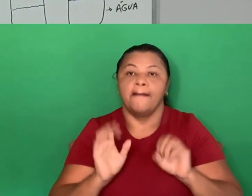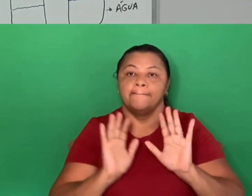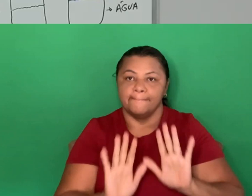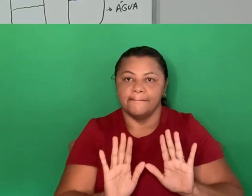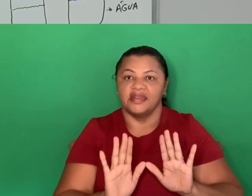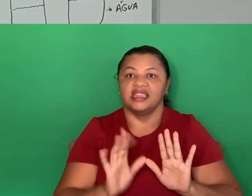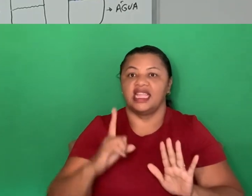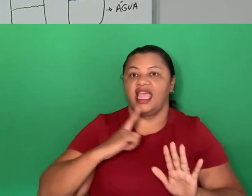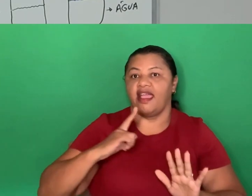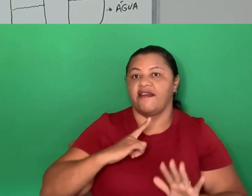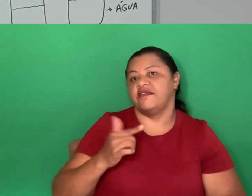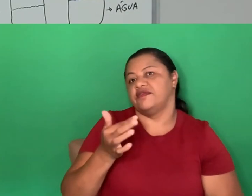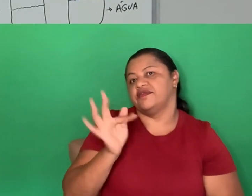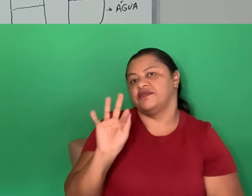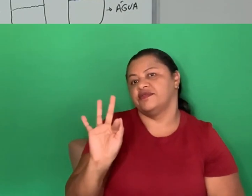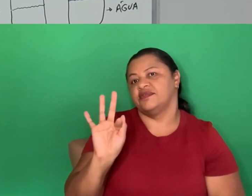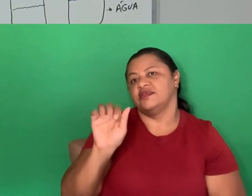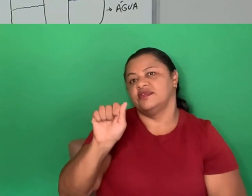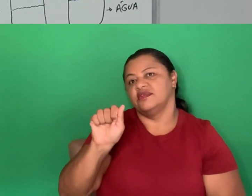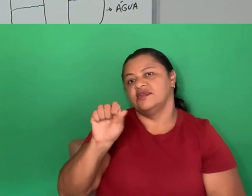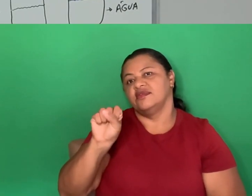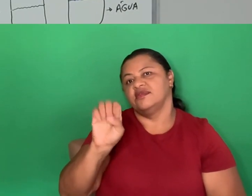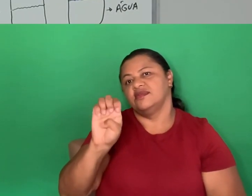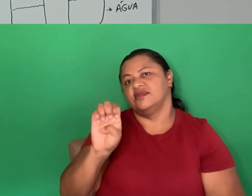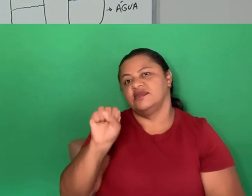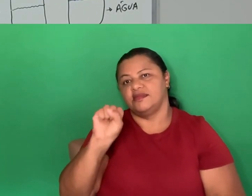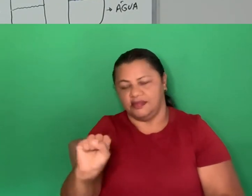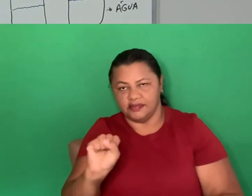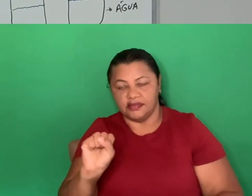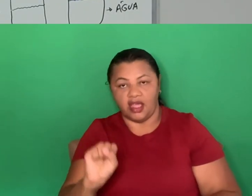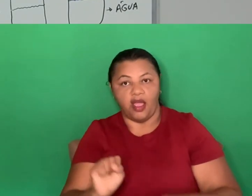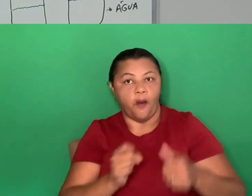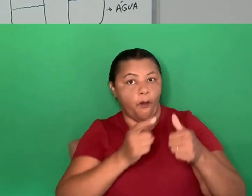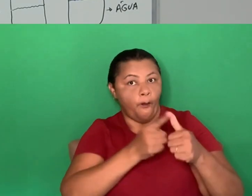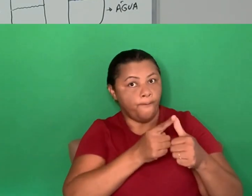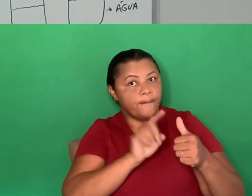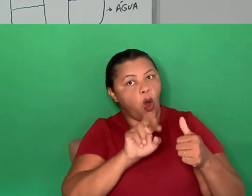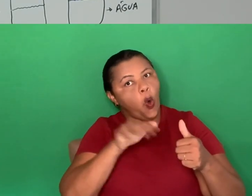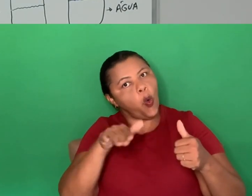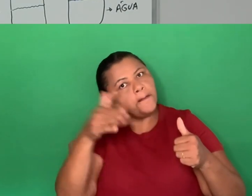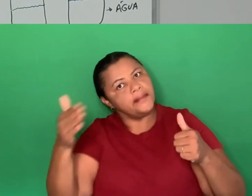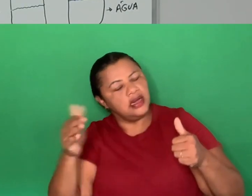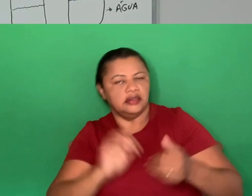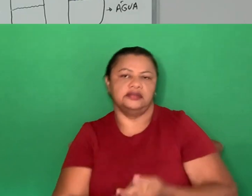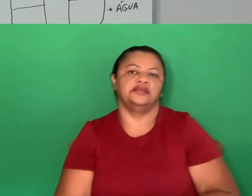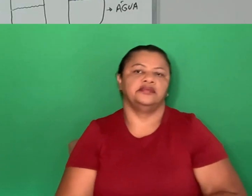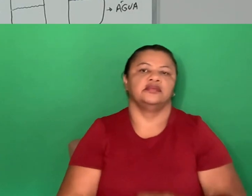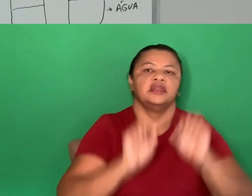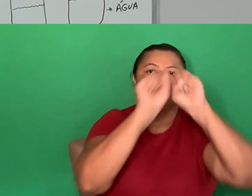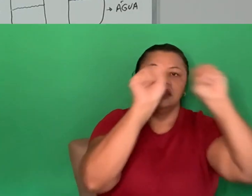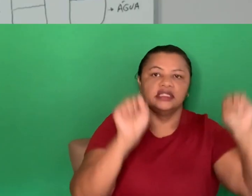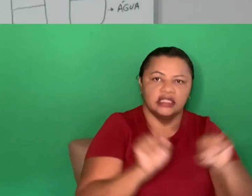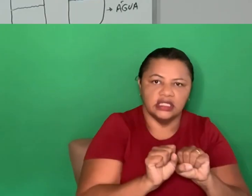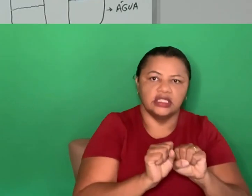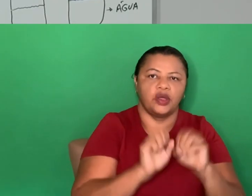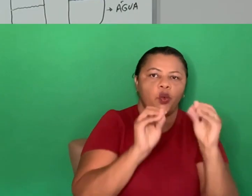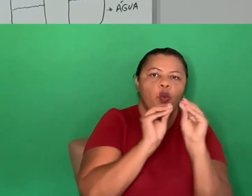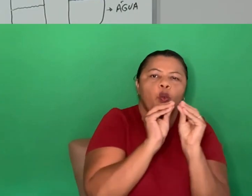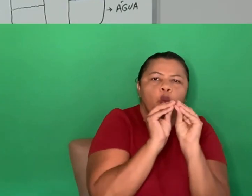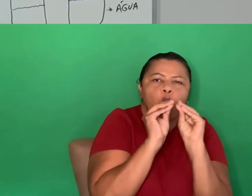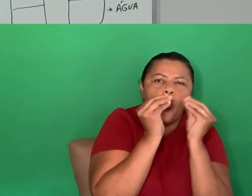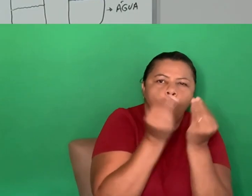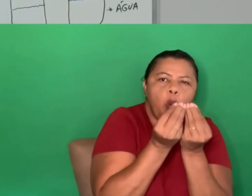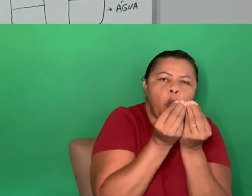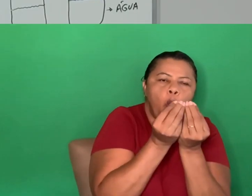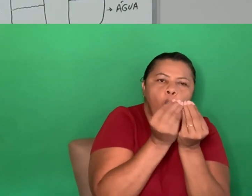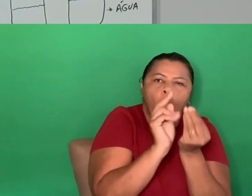Esse sistema é todo igual. É um sistema homogêneo, é um sistema uniforme. Tá? Agora, se eu tenho, por exemplo, água